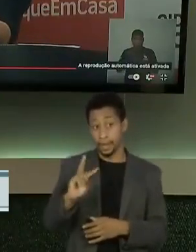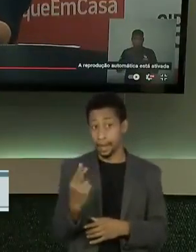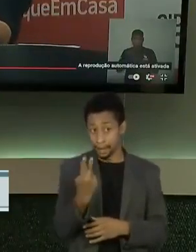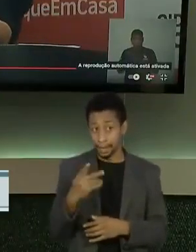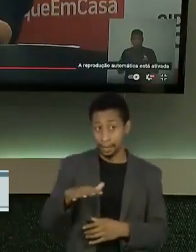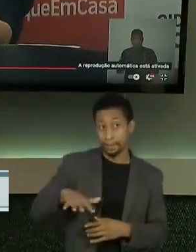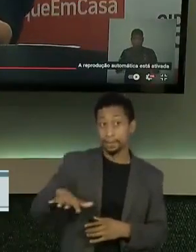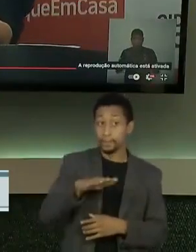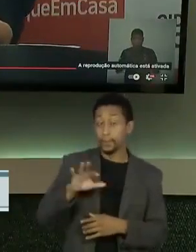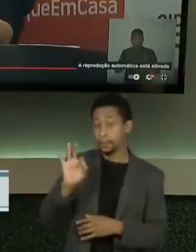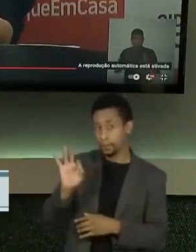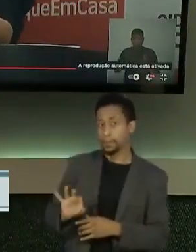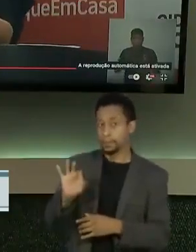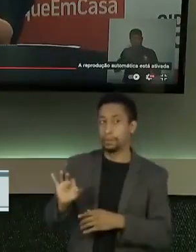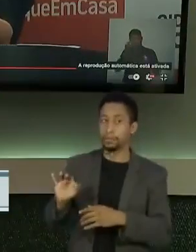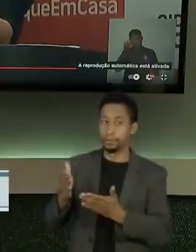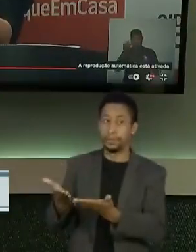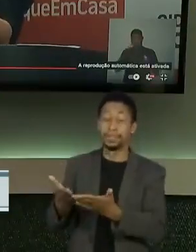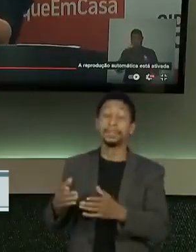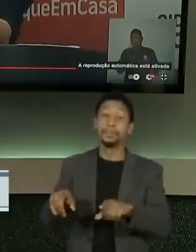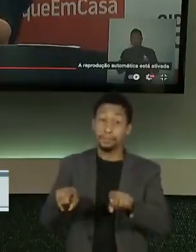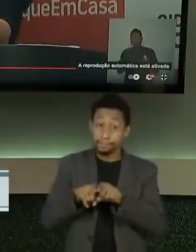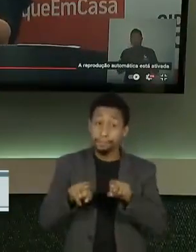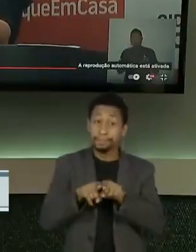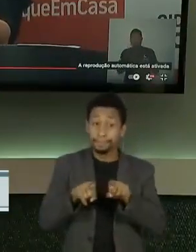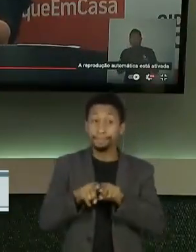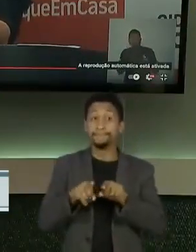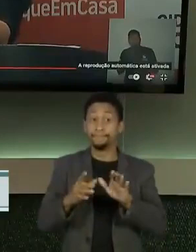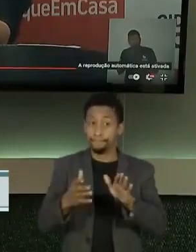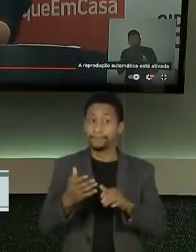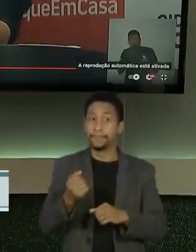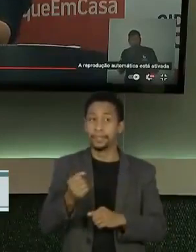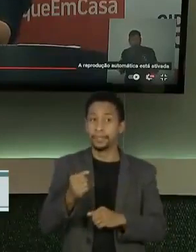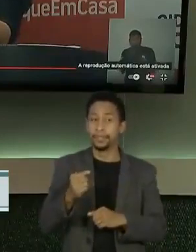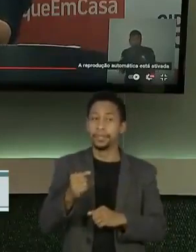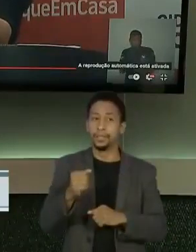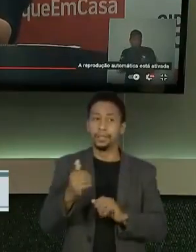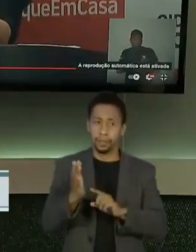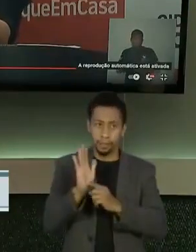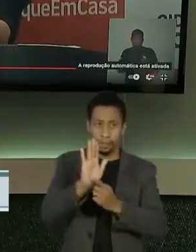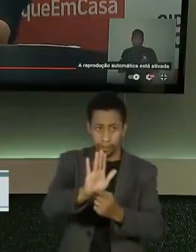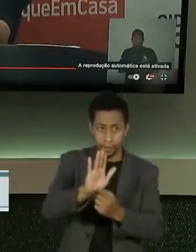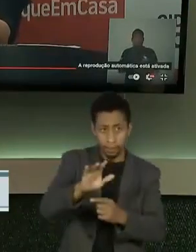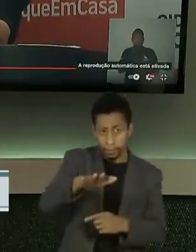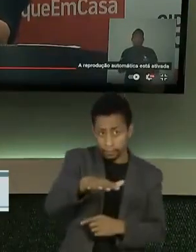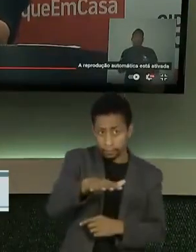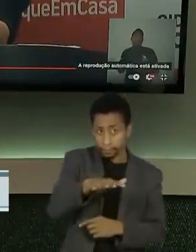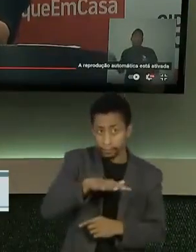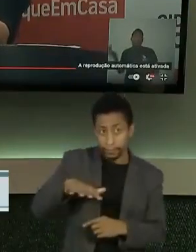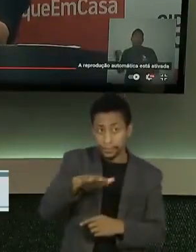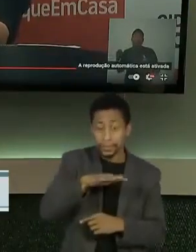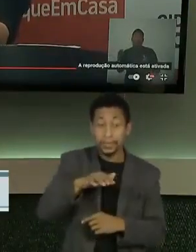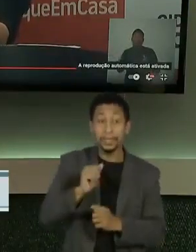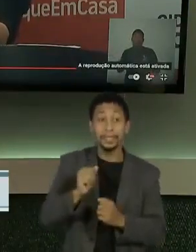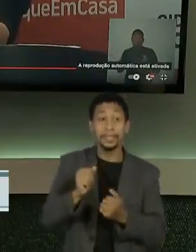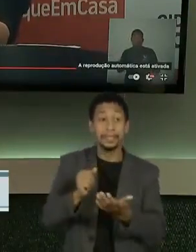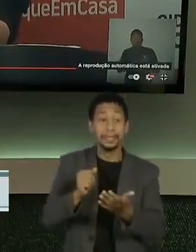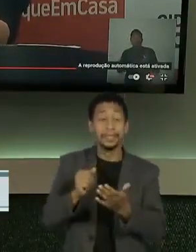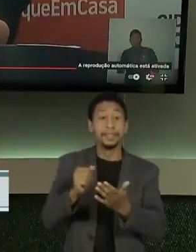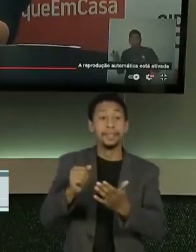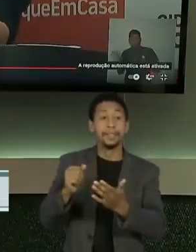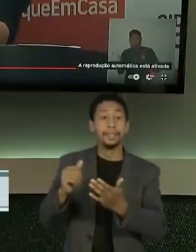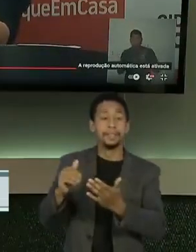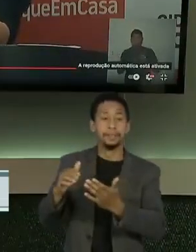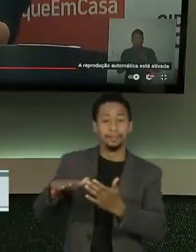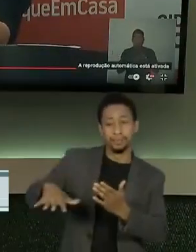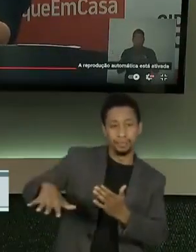esse percentual. Mas é bom lembrar e destacar que nos índices nos bairros